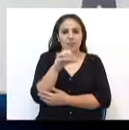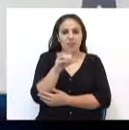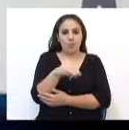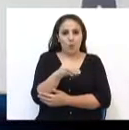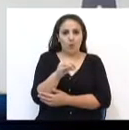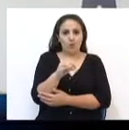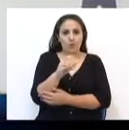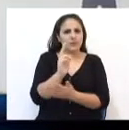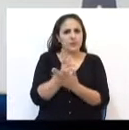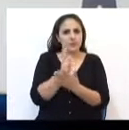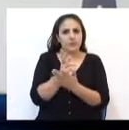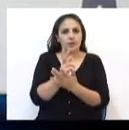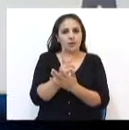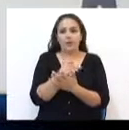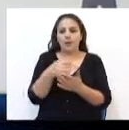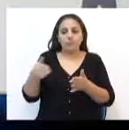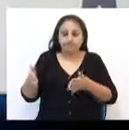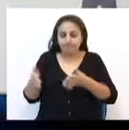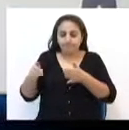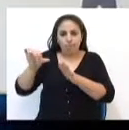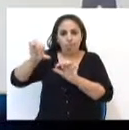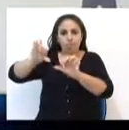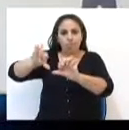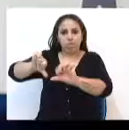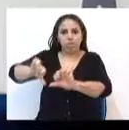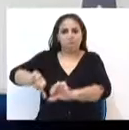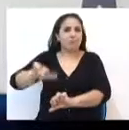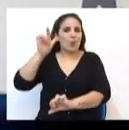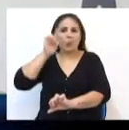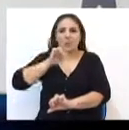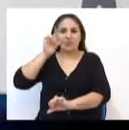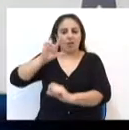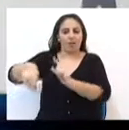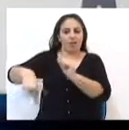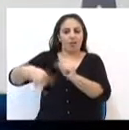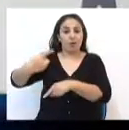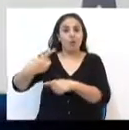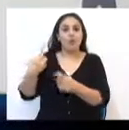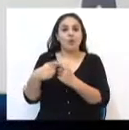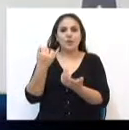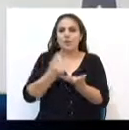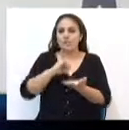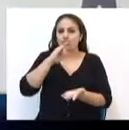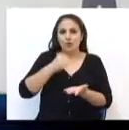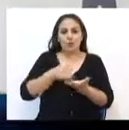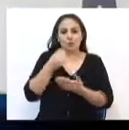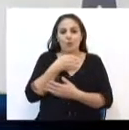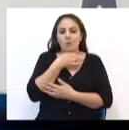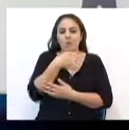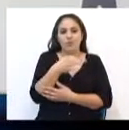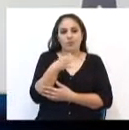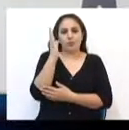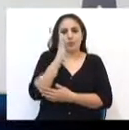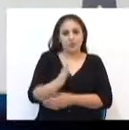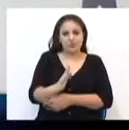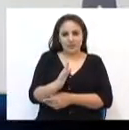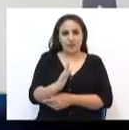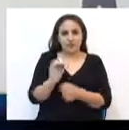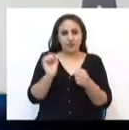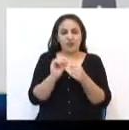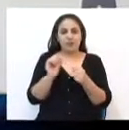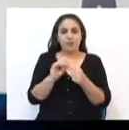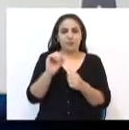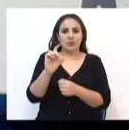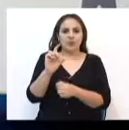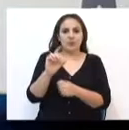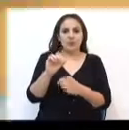ele está caminhando para o abismo. Ele não consegue sair mais, porque os juros são um escândalo no Brasil, os juros praticados pelas